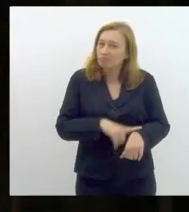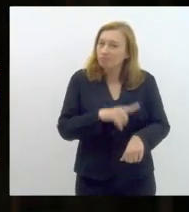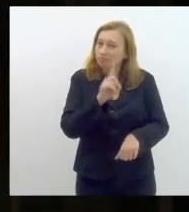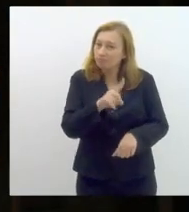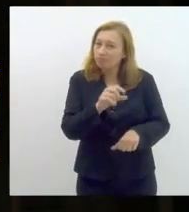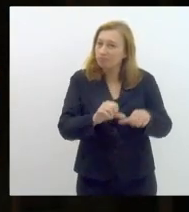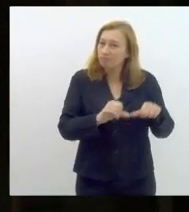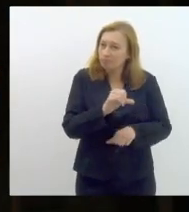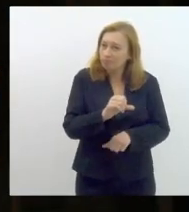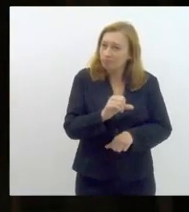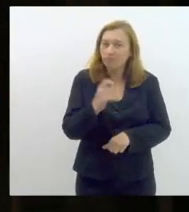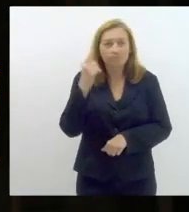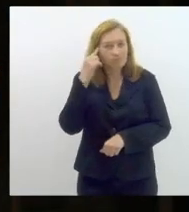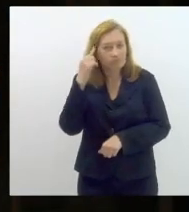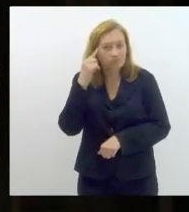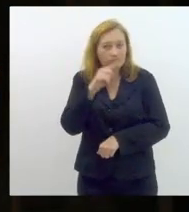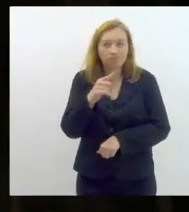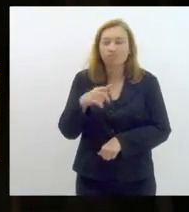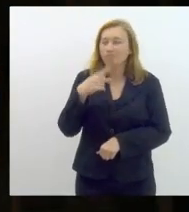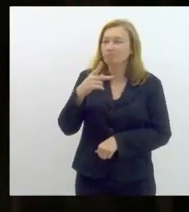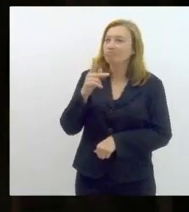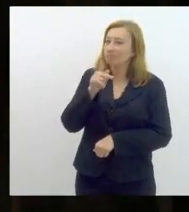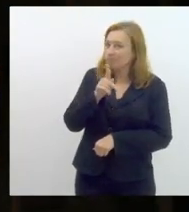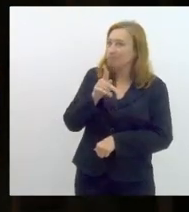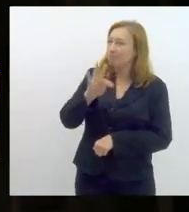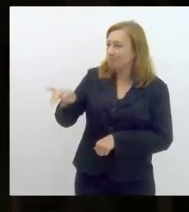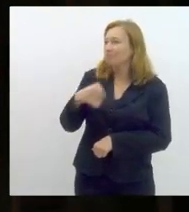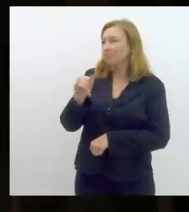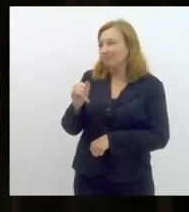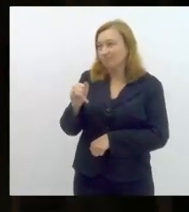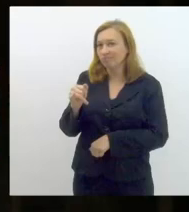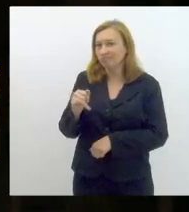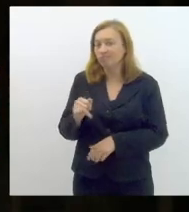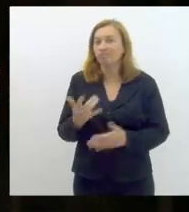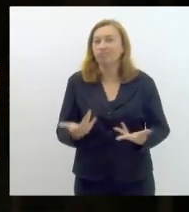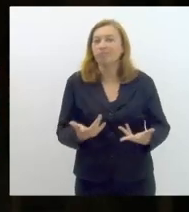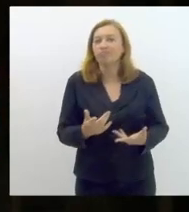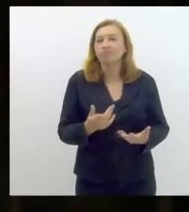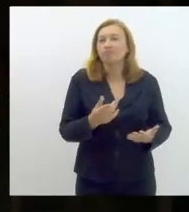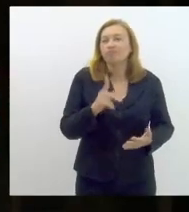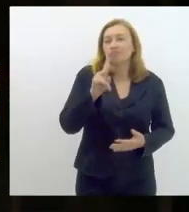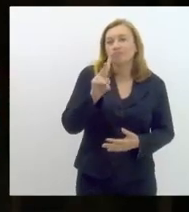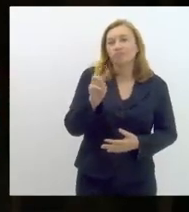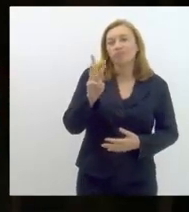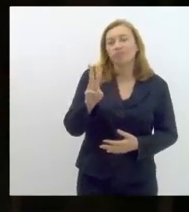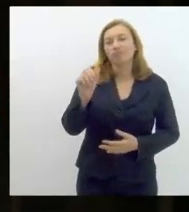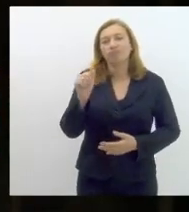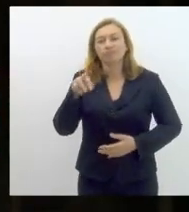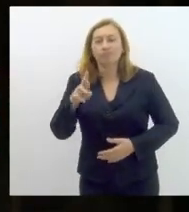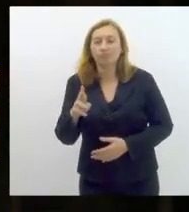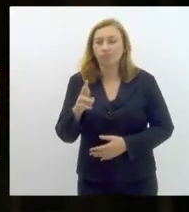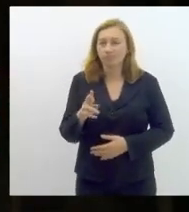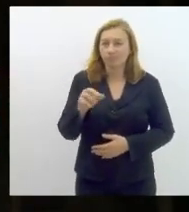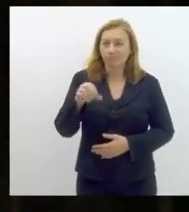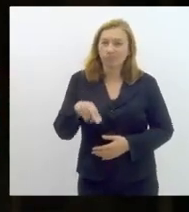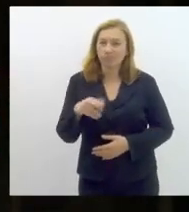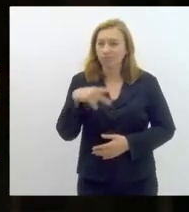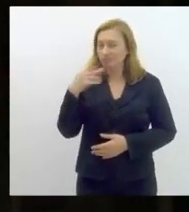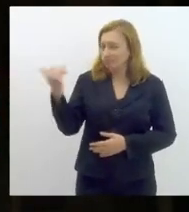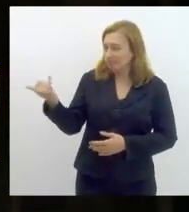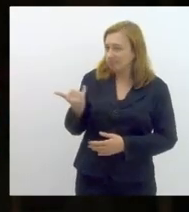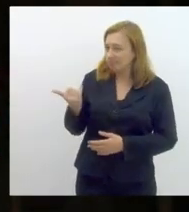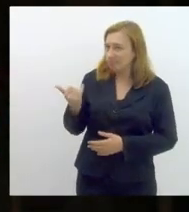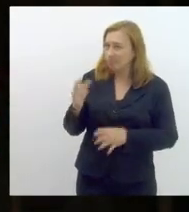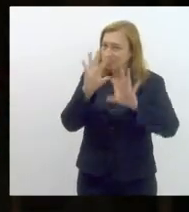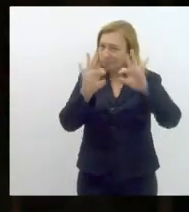mudarem a perspectiva de vocês, vocês vão falar, foi o PJ. Assim que o Wanderson olhou para a gente e disse a famosa frase, que eu acho que